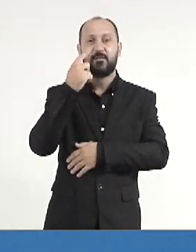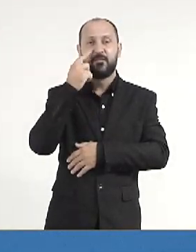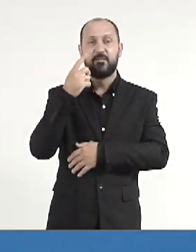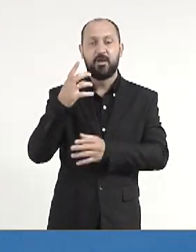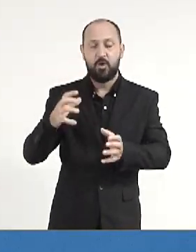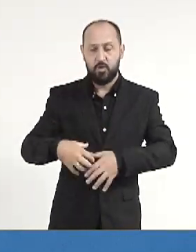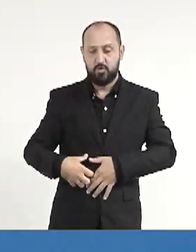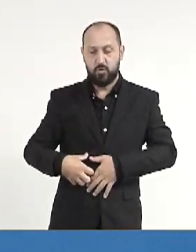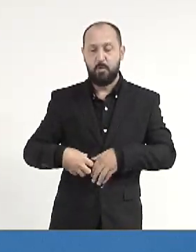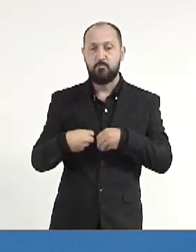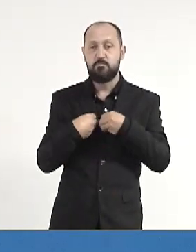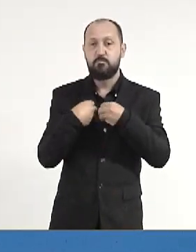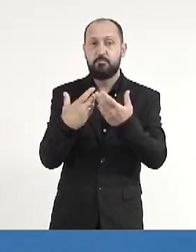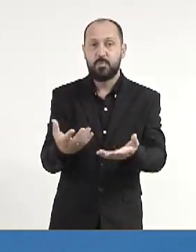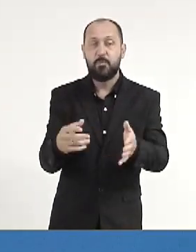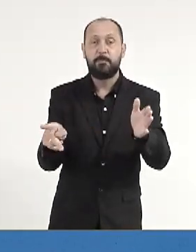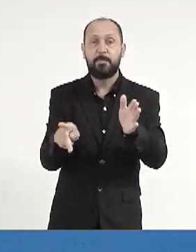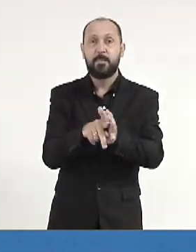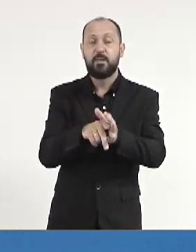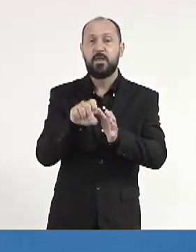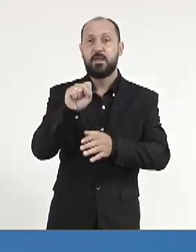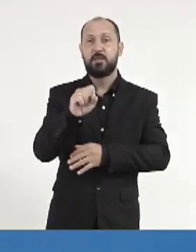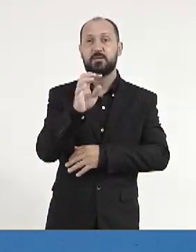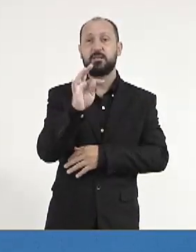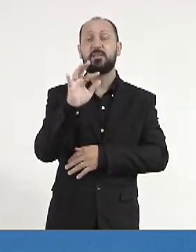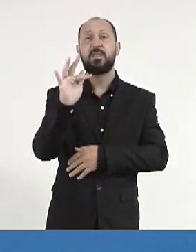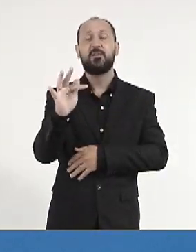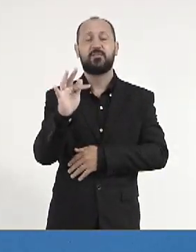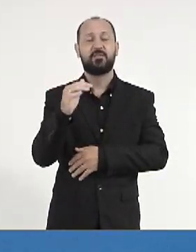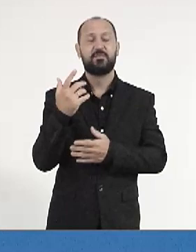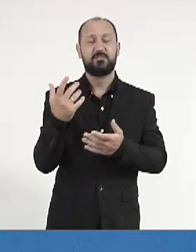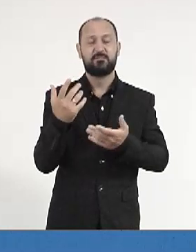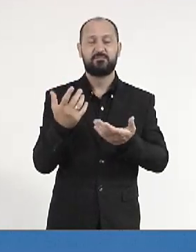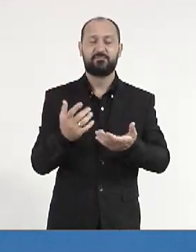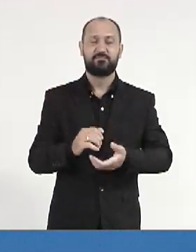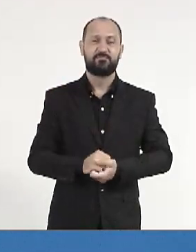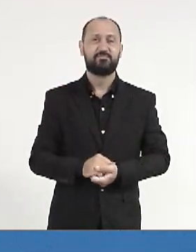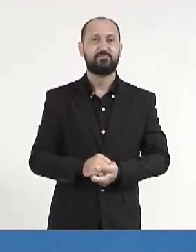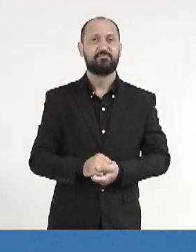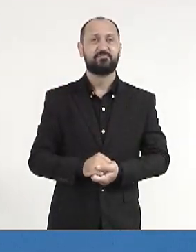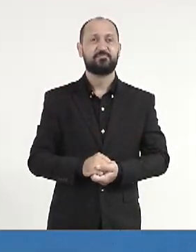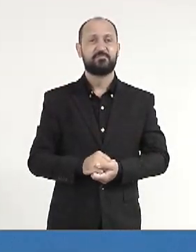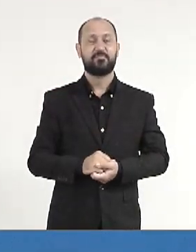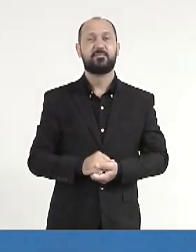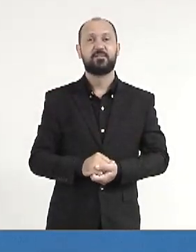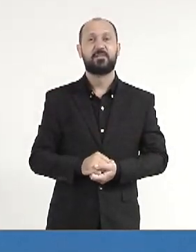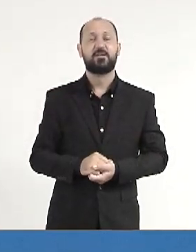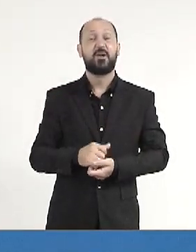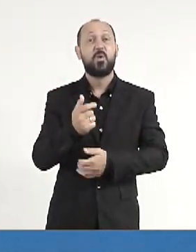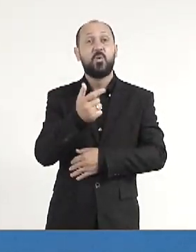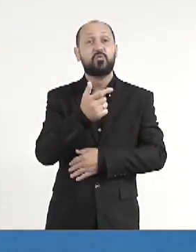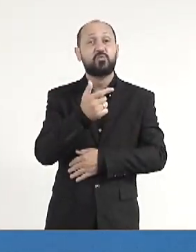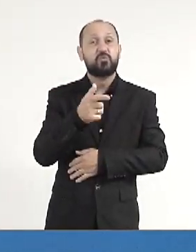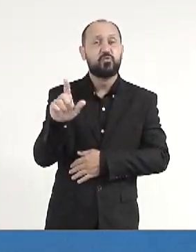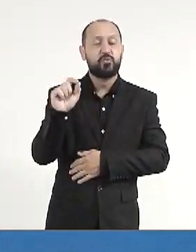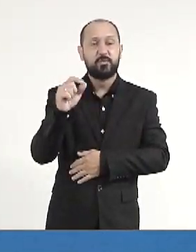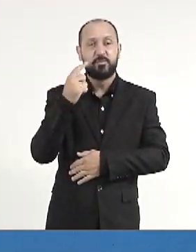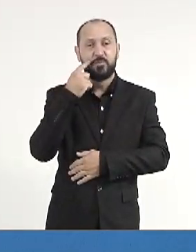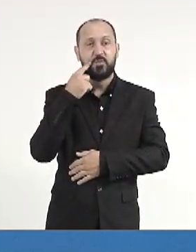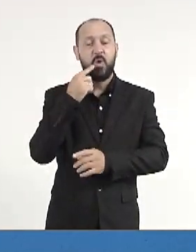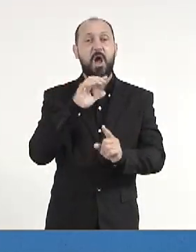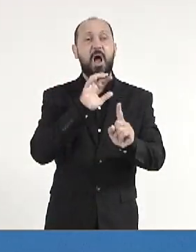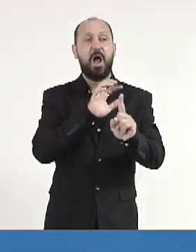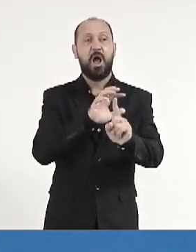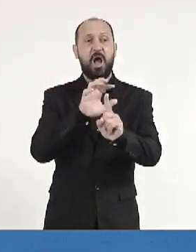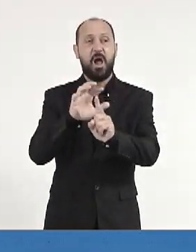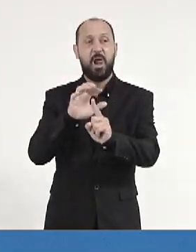joga bomba na sede do STF, e aí fica claro que é mais um